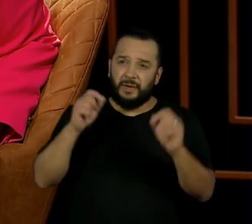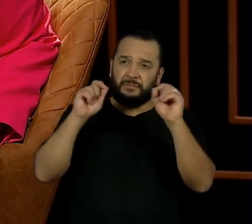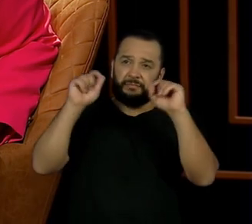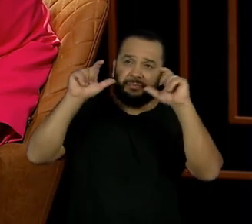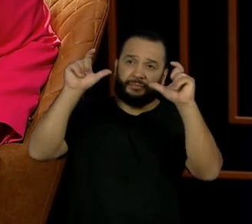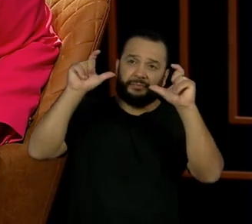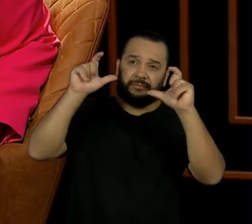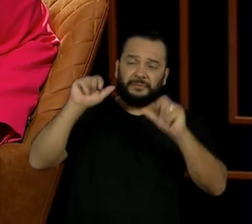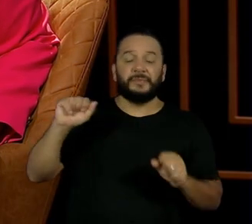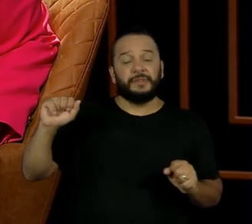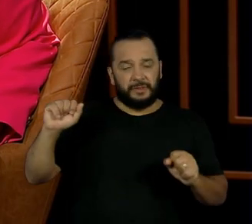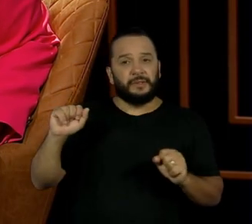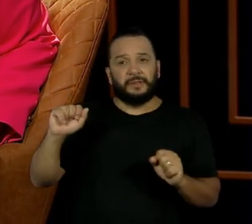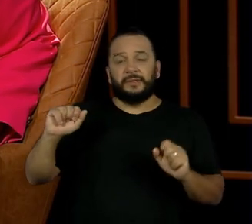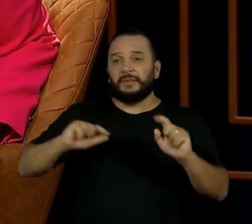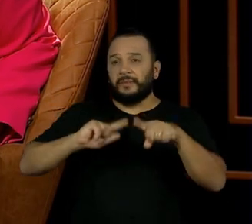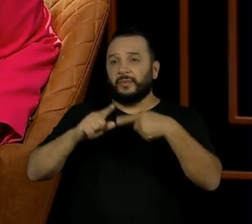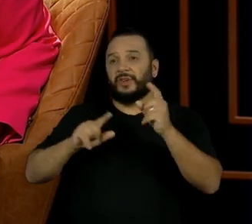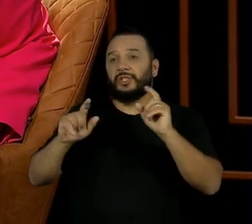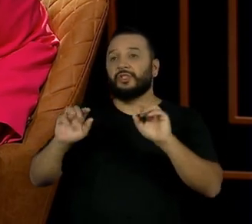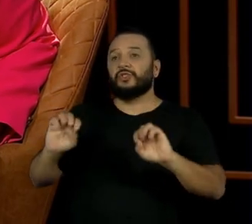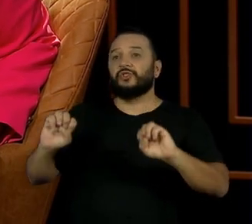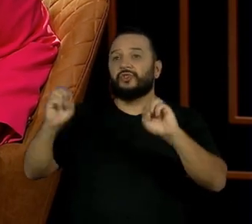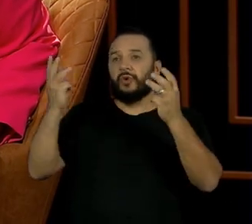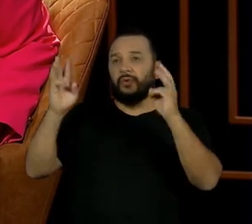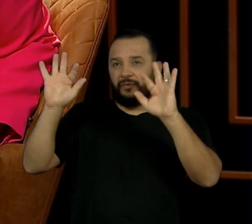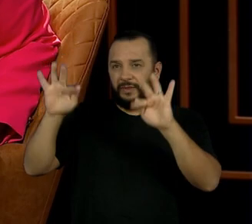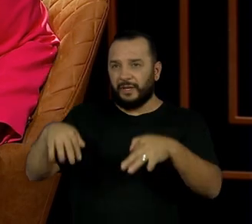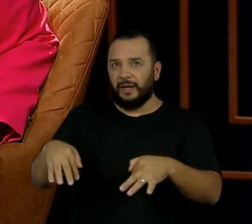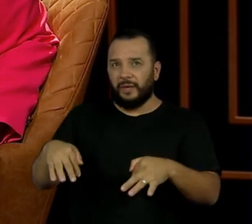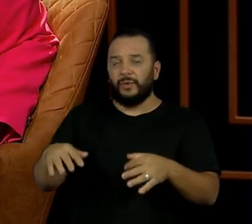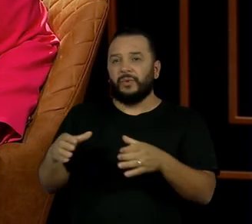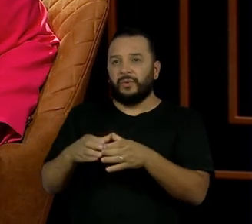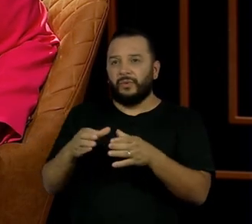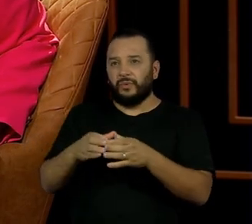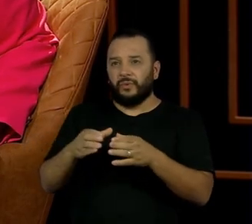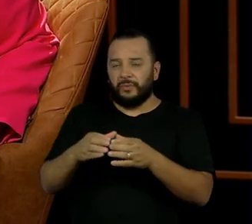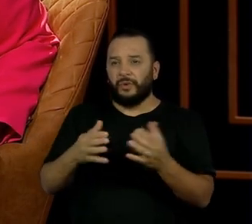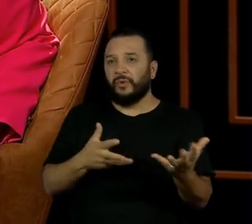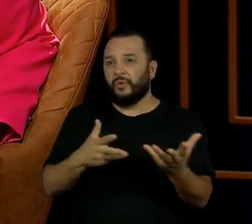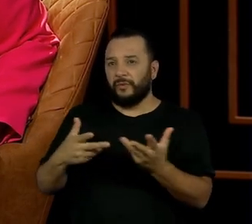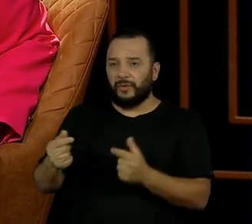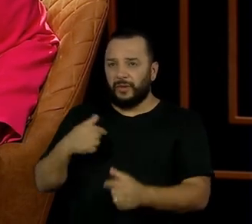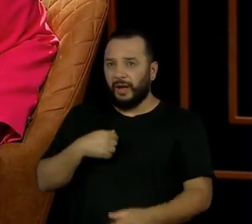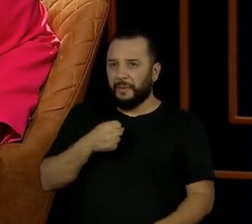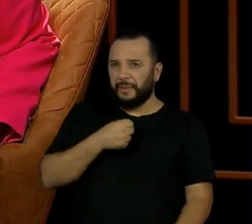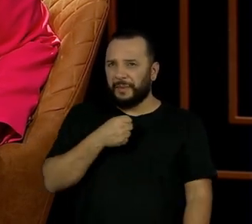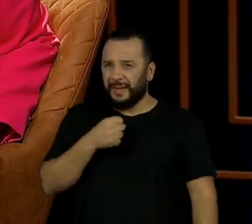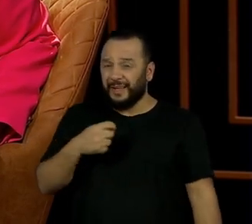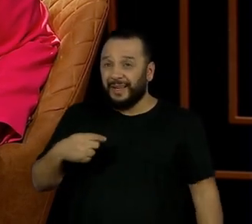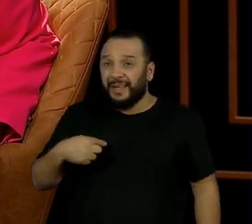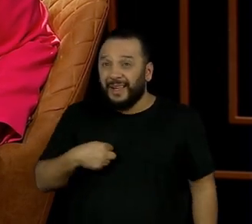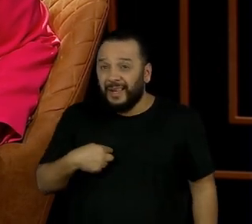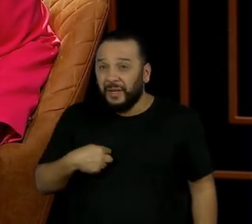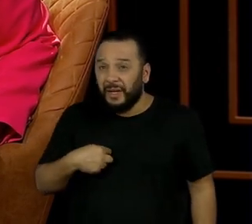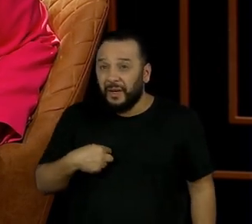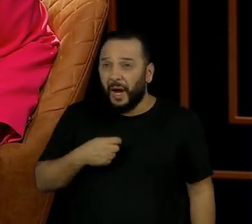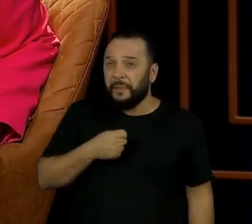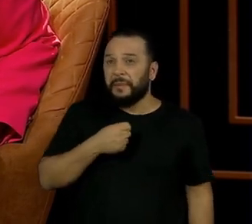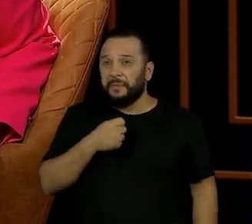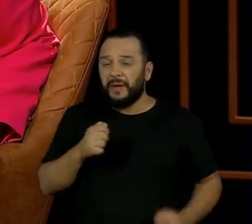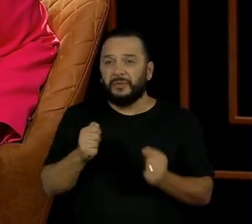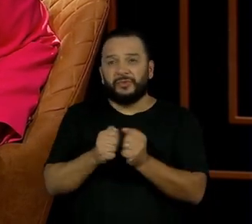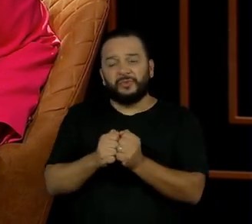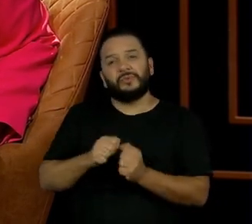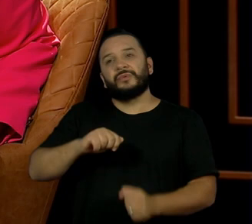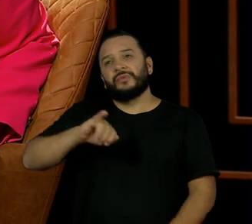do show a banda me chamou para dar uma canja e eu não queria descer de jeito nenhum que eu falei como é que eu vou cantar com esse homem